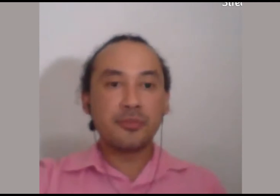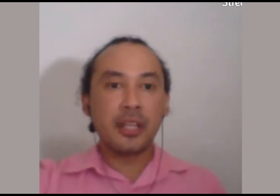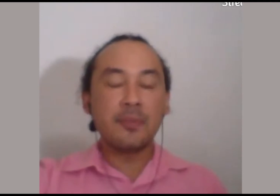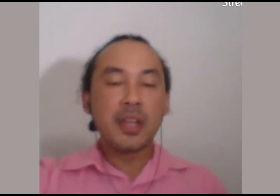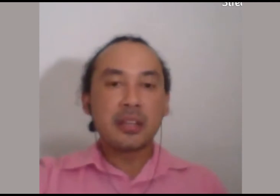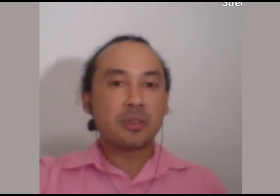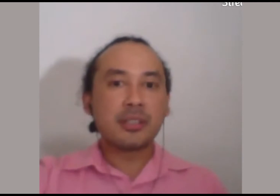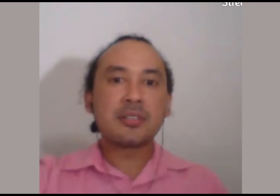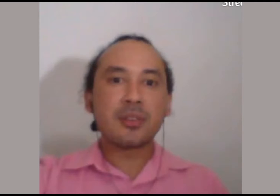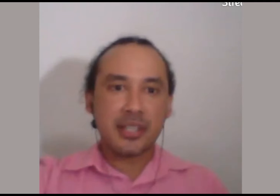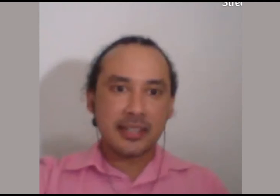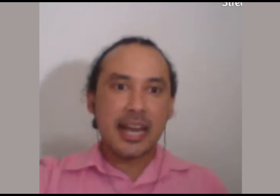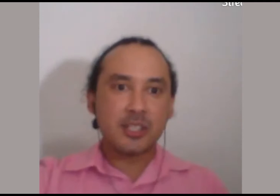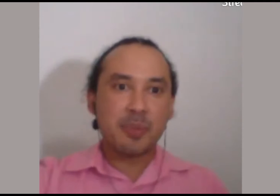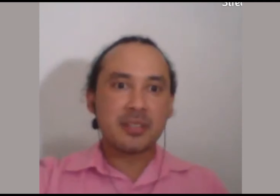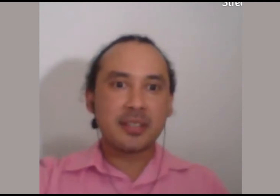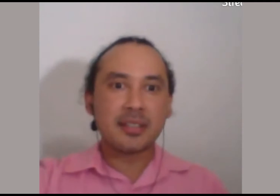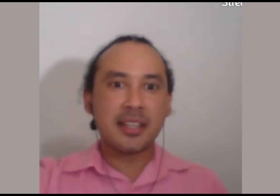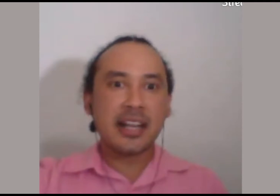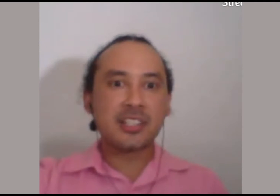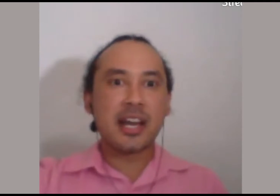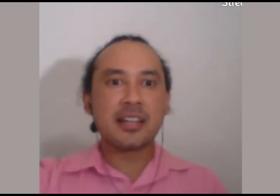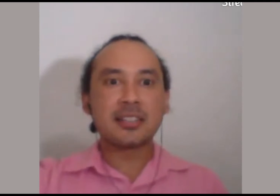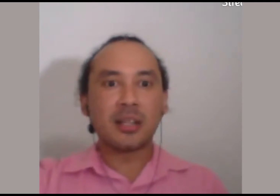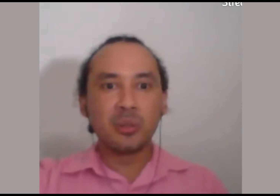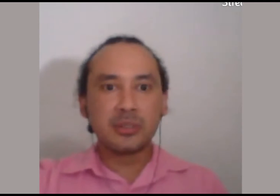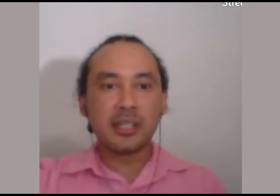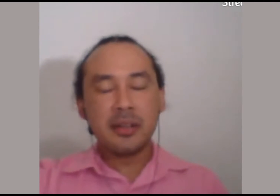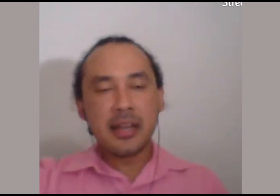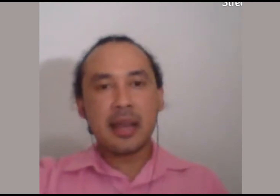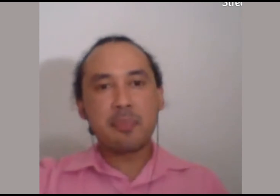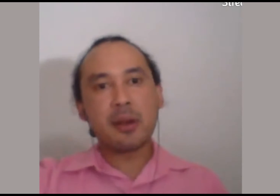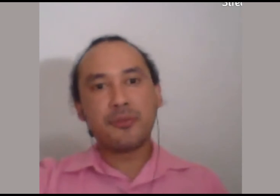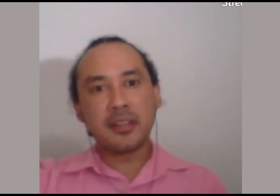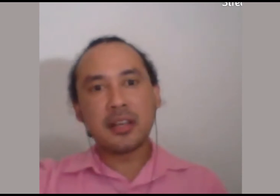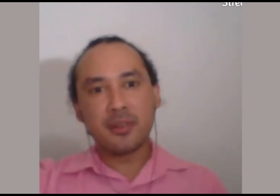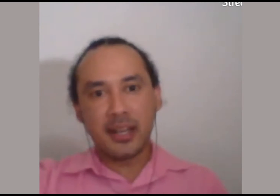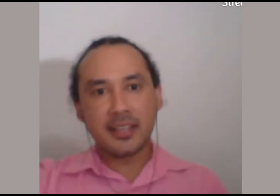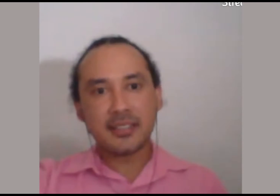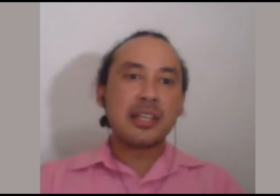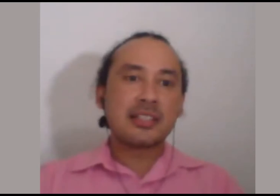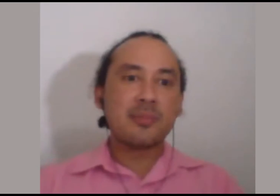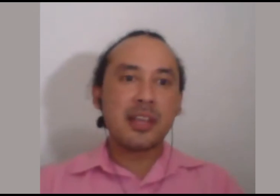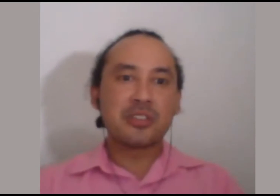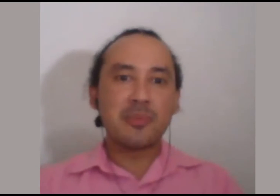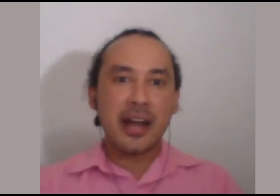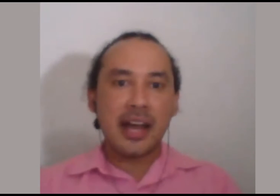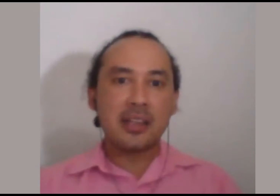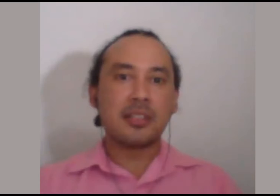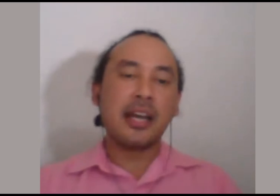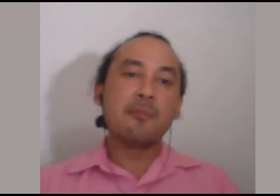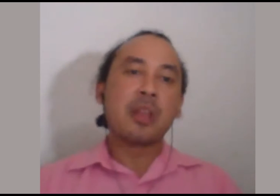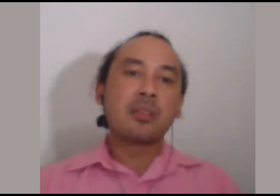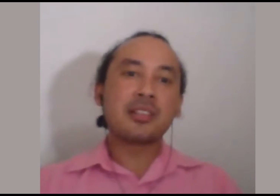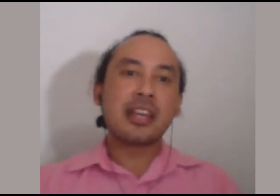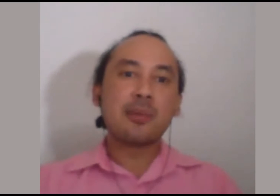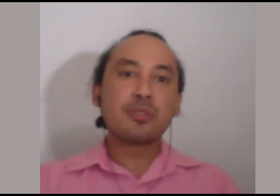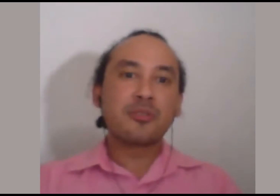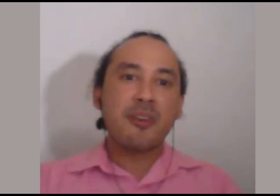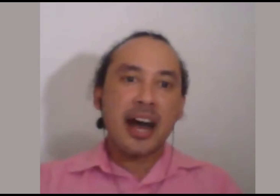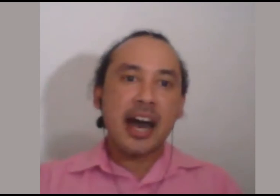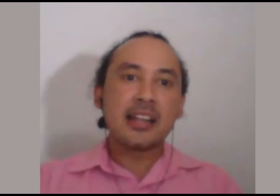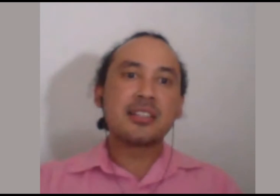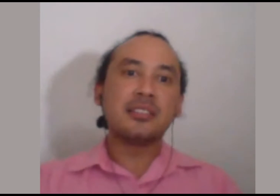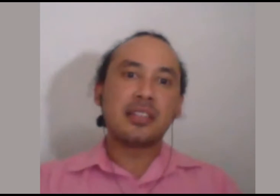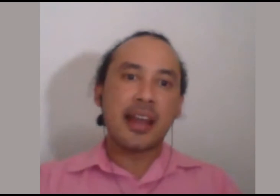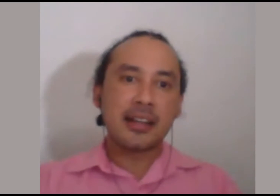porte, enfim. Toda a sociedade precisa se engajar nessa luta pelo fim da violência. E aí, ao longo desse mês de maio, né,